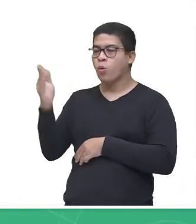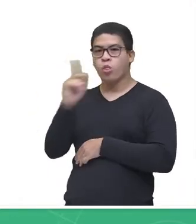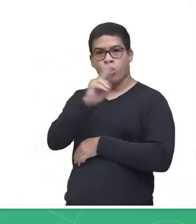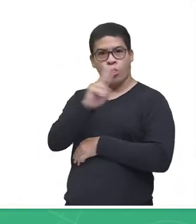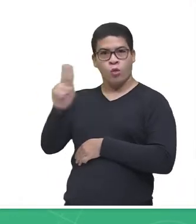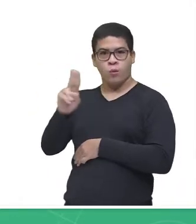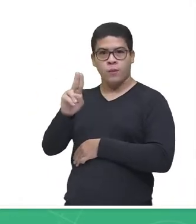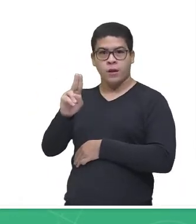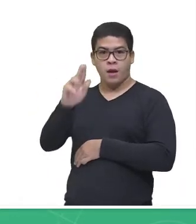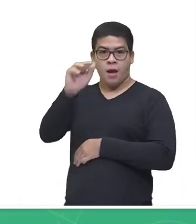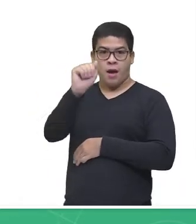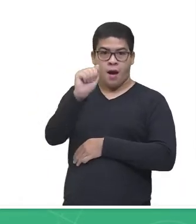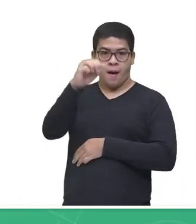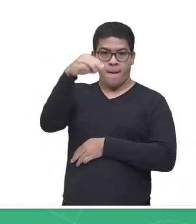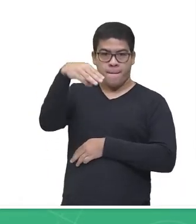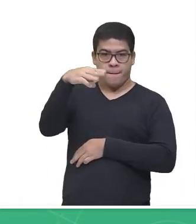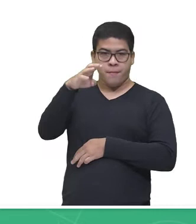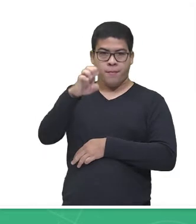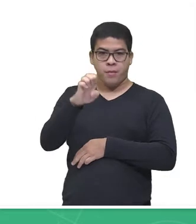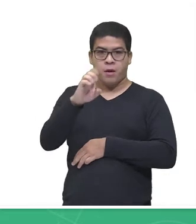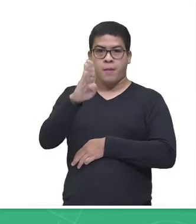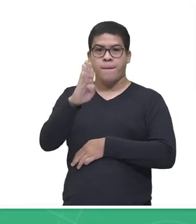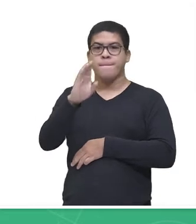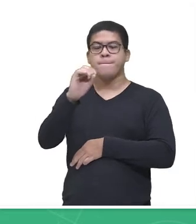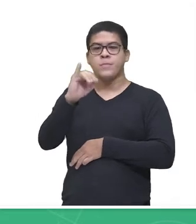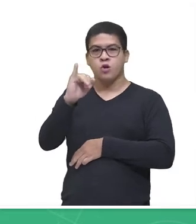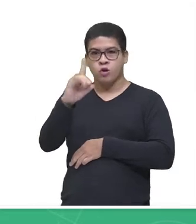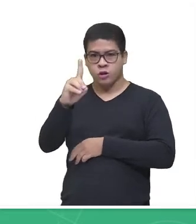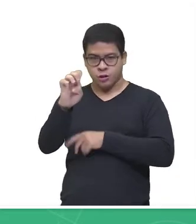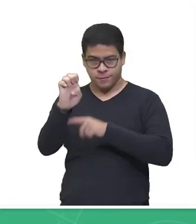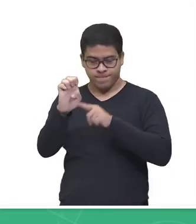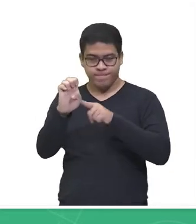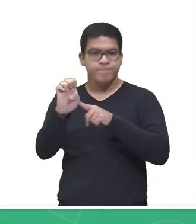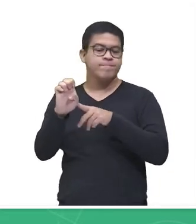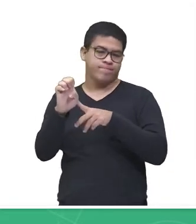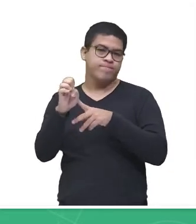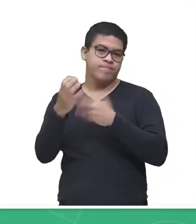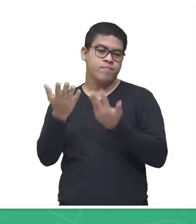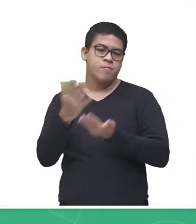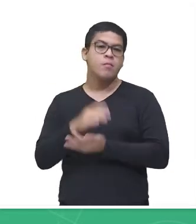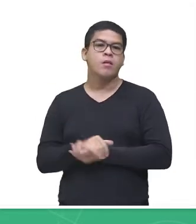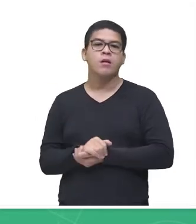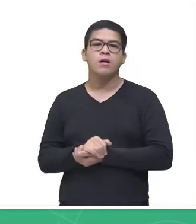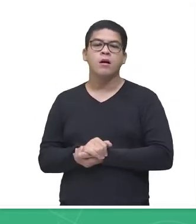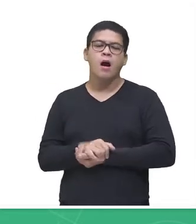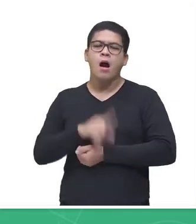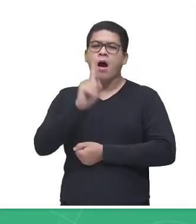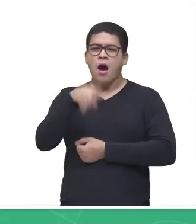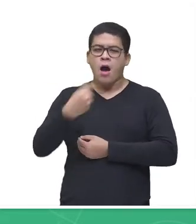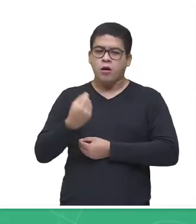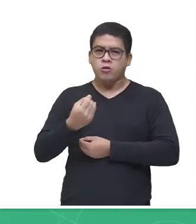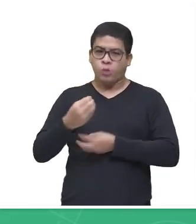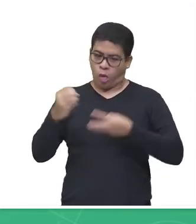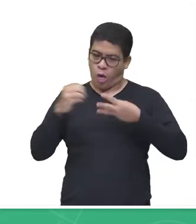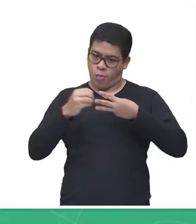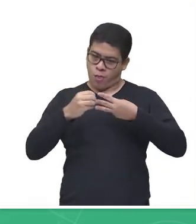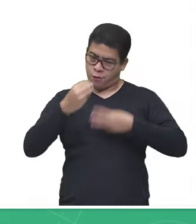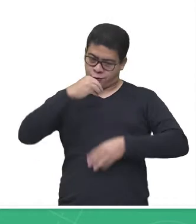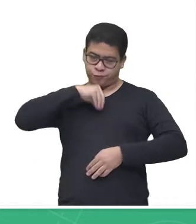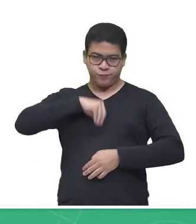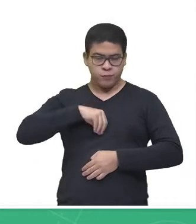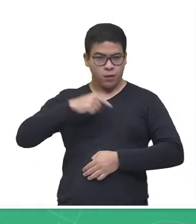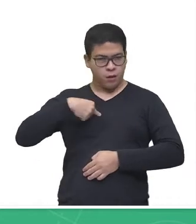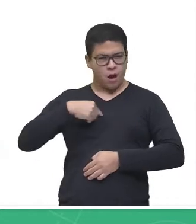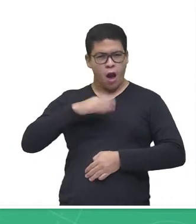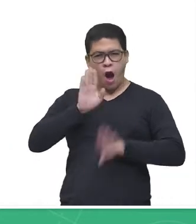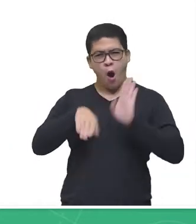para o outro. E aí por isso que esse movimento é chamado de ameboide. Mas células dentro do nosso corpo também, algumas realizam esse